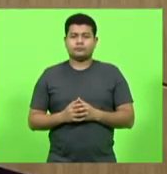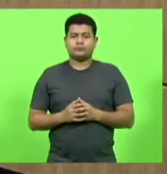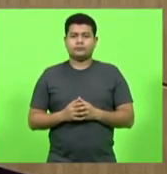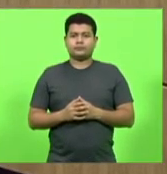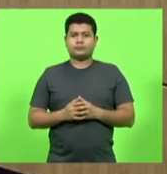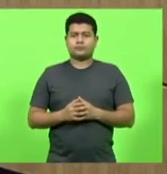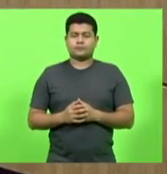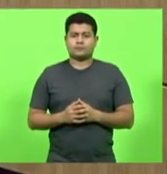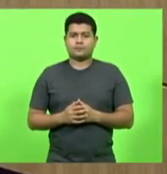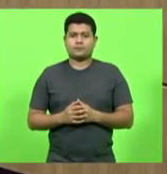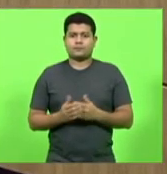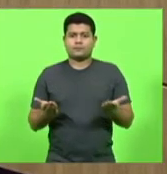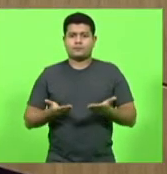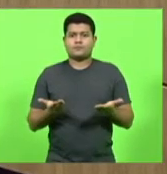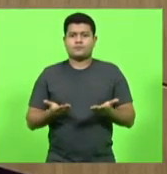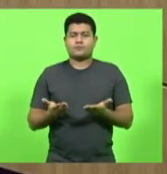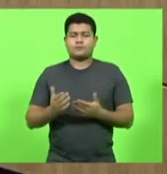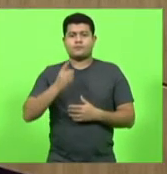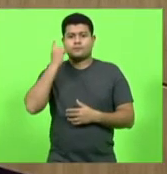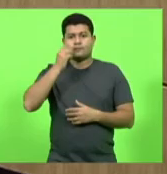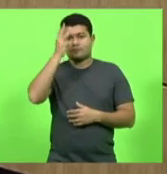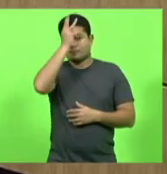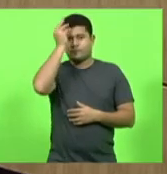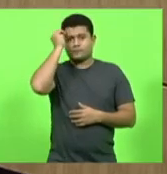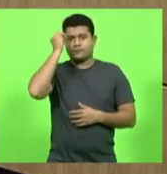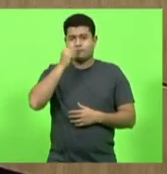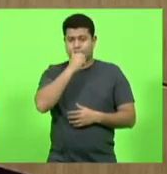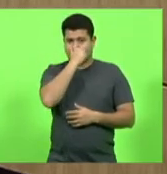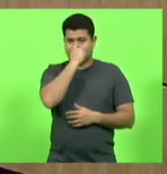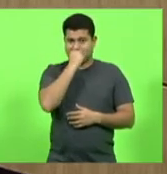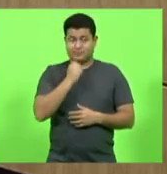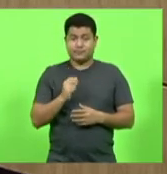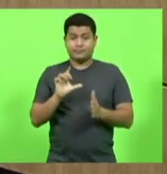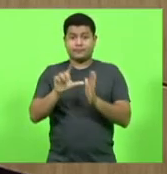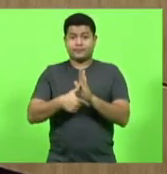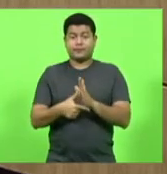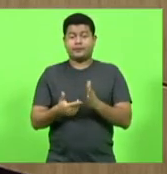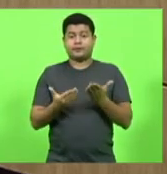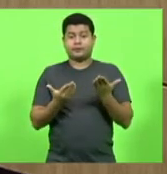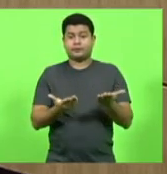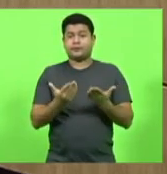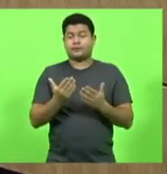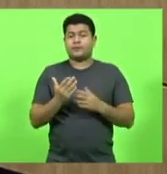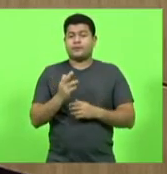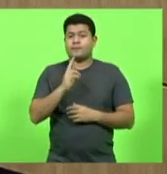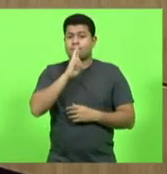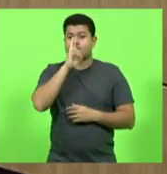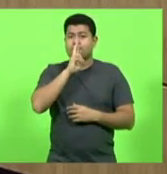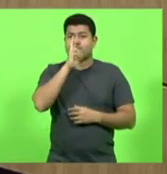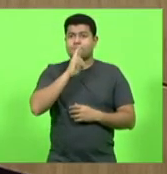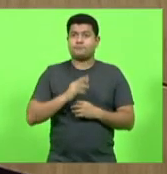Com a palavra, a deputada Luciane Carminati. Na sequência, deputado Rodrigo Minotto.